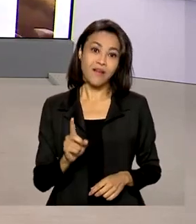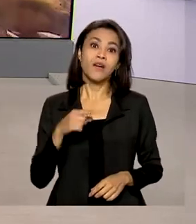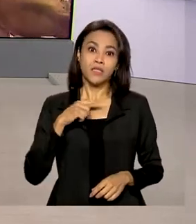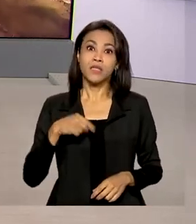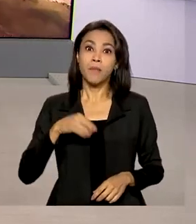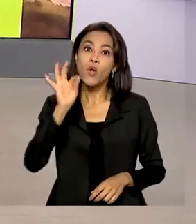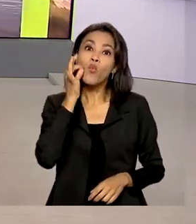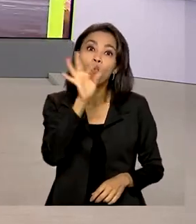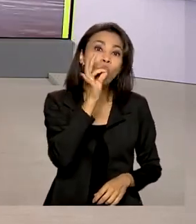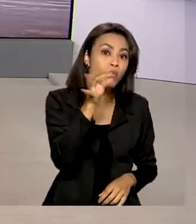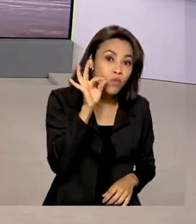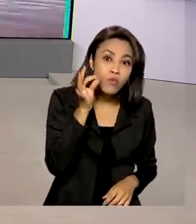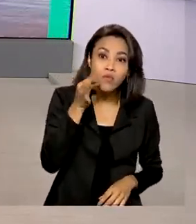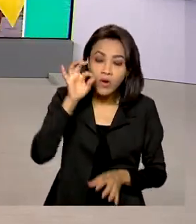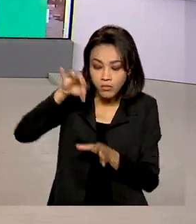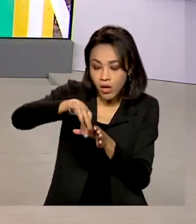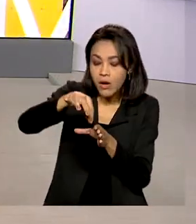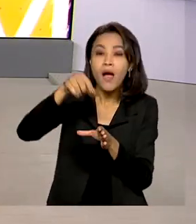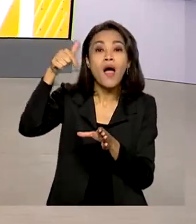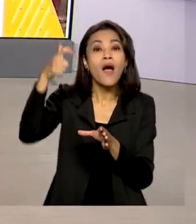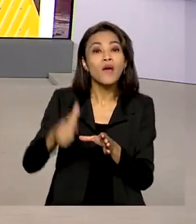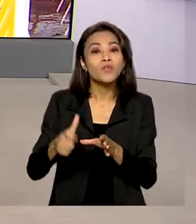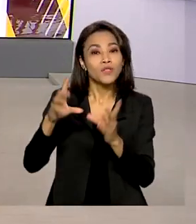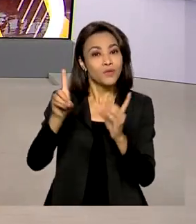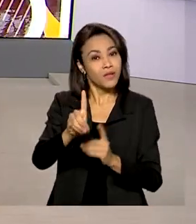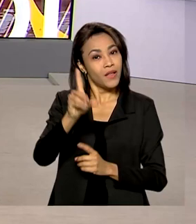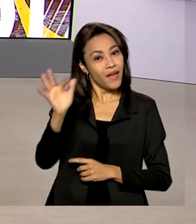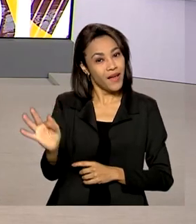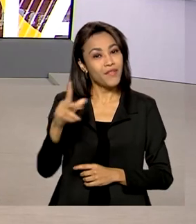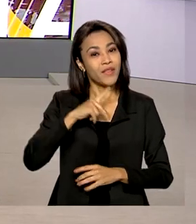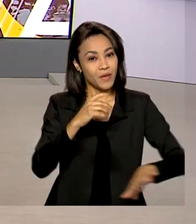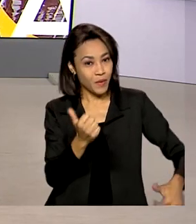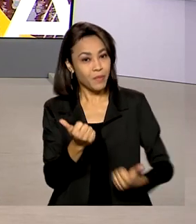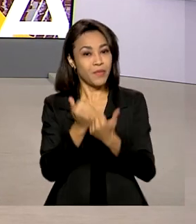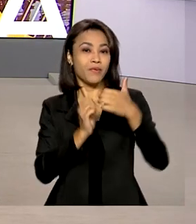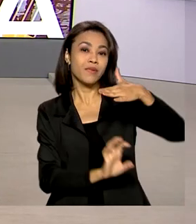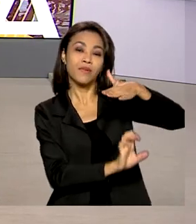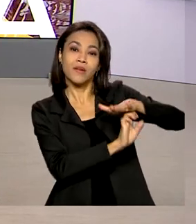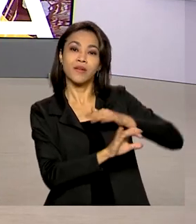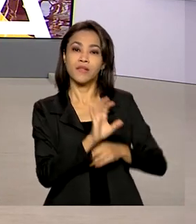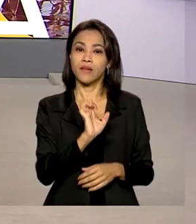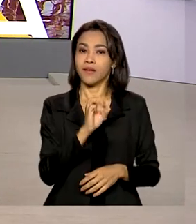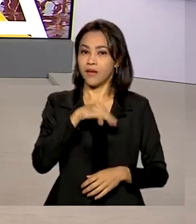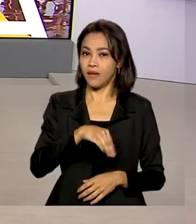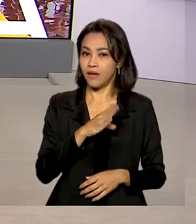plantio de uva já é uma realidade no distrito federal com apoio da Embrapa